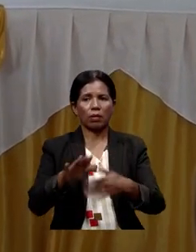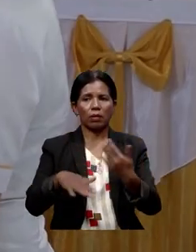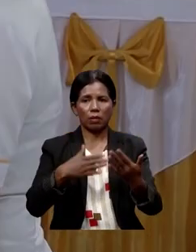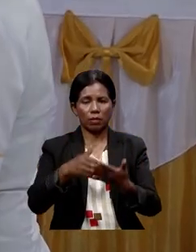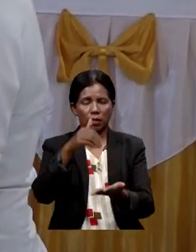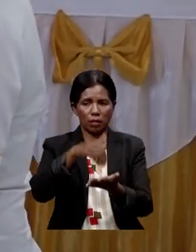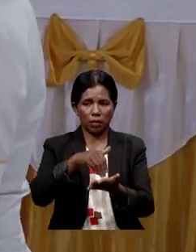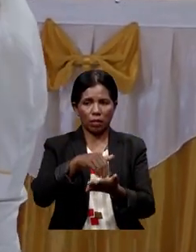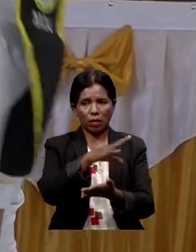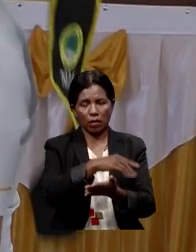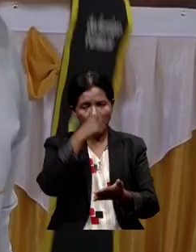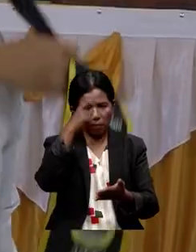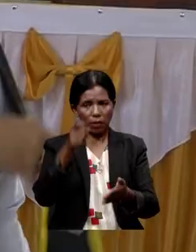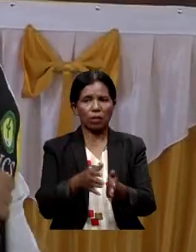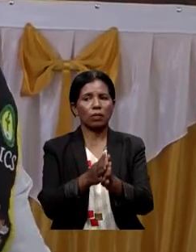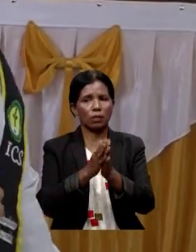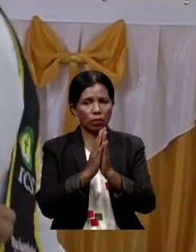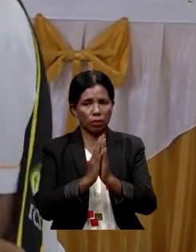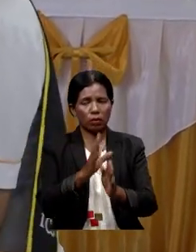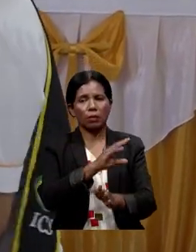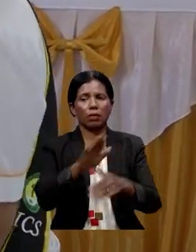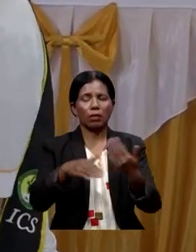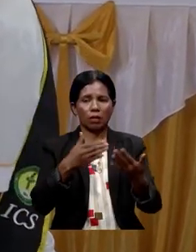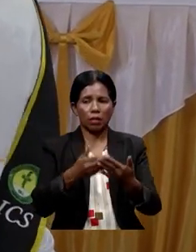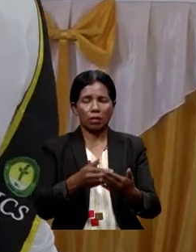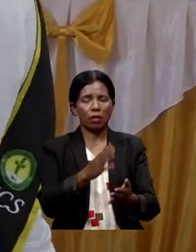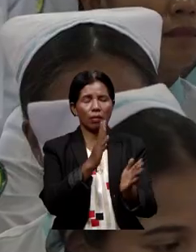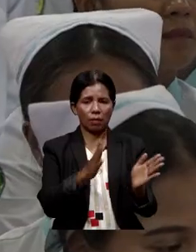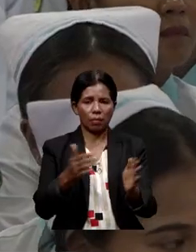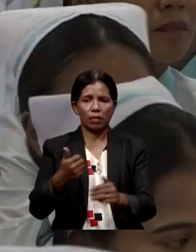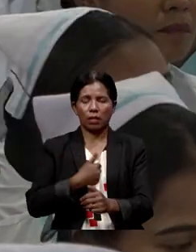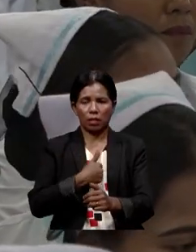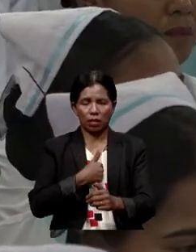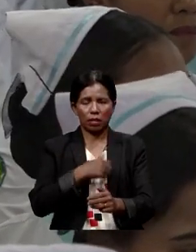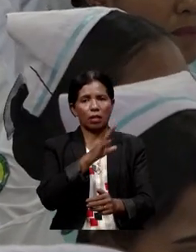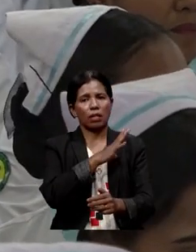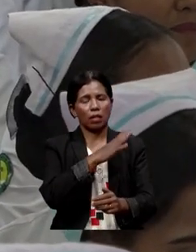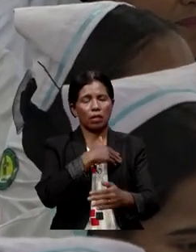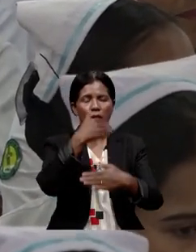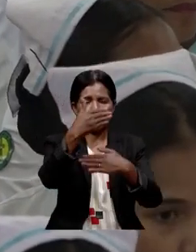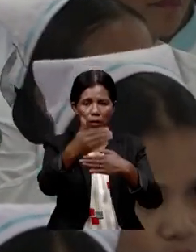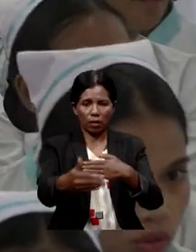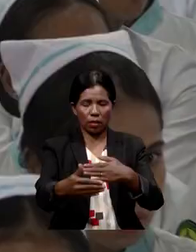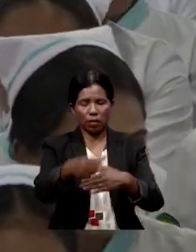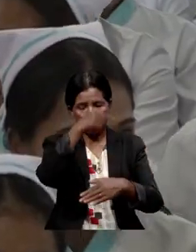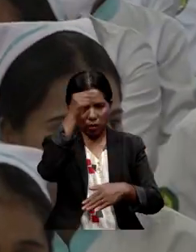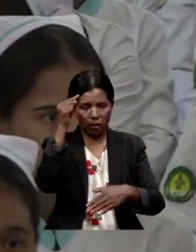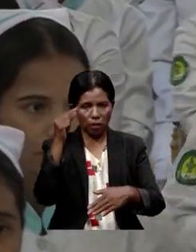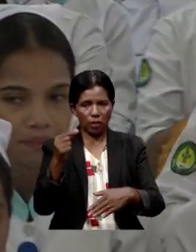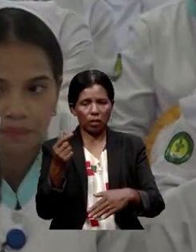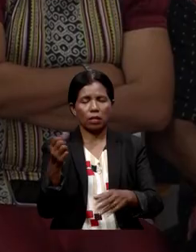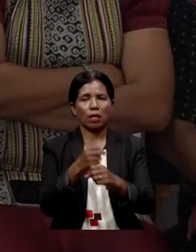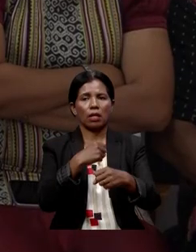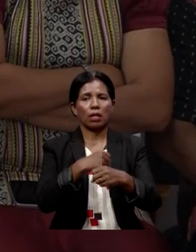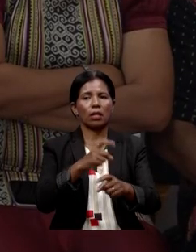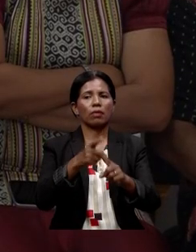estudo, também nia husu ba judiciário sira atu prepara sira nia ang hodi hen etapa tuir mai ka graduação nebe se realiza